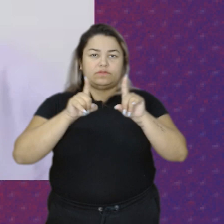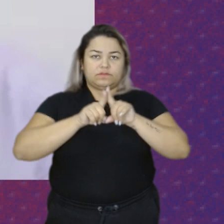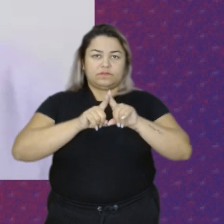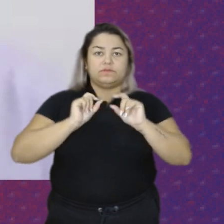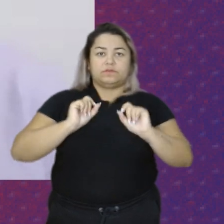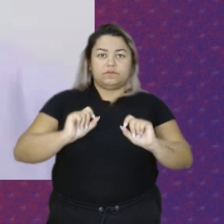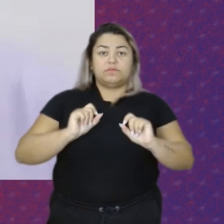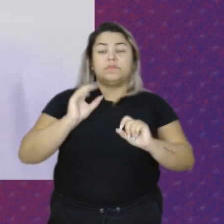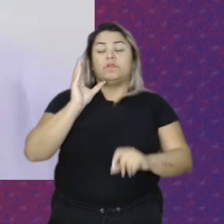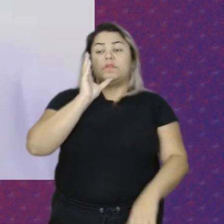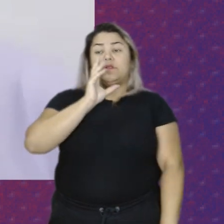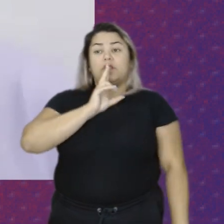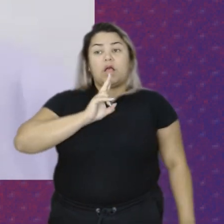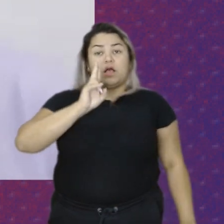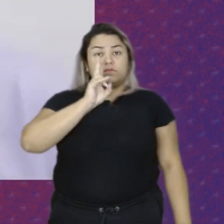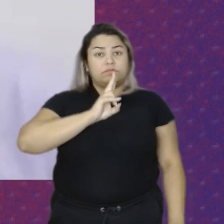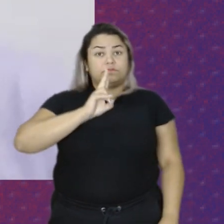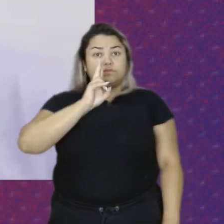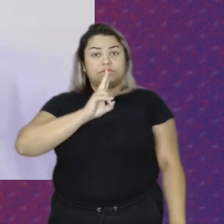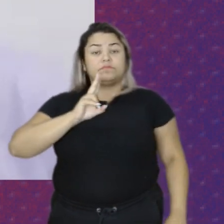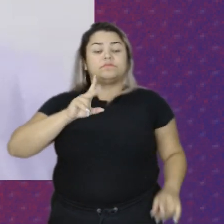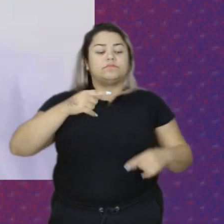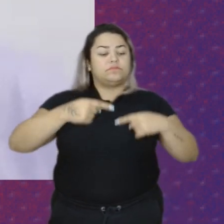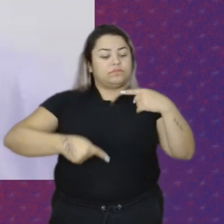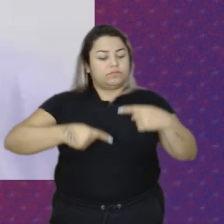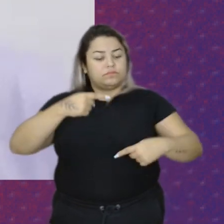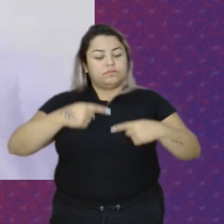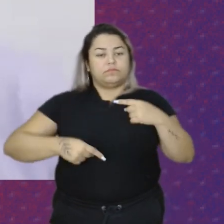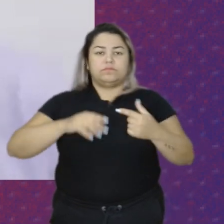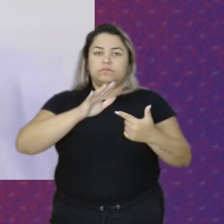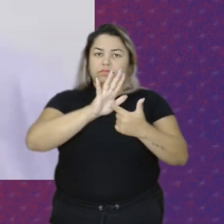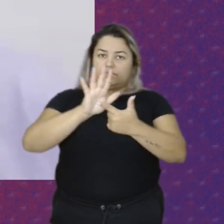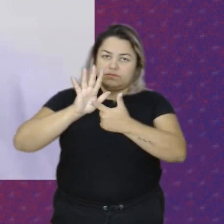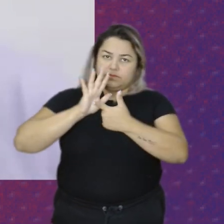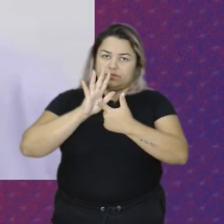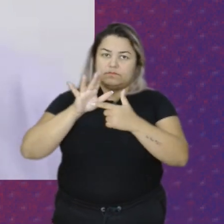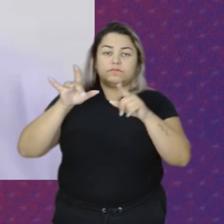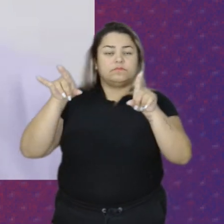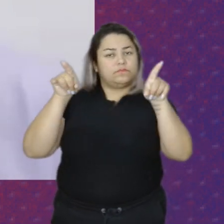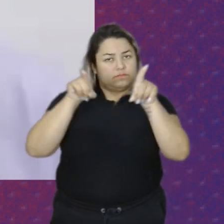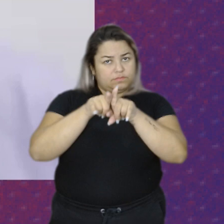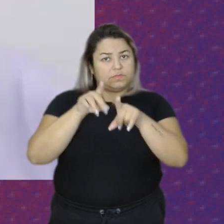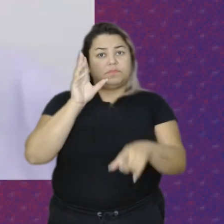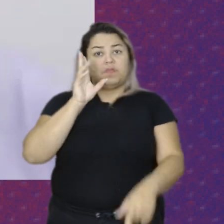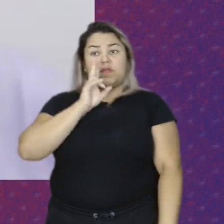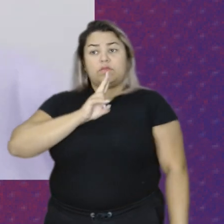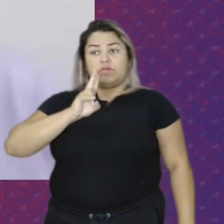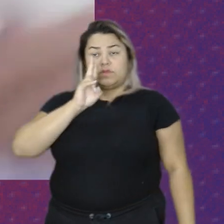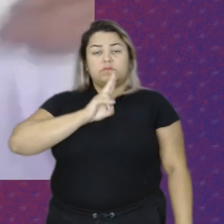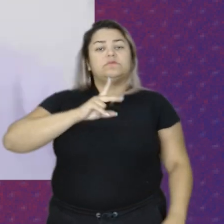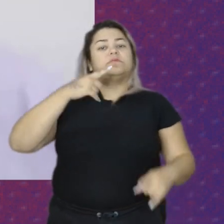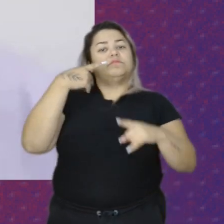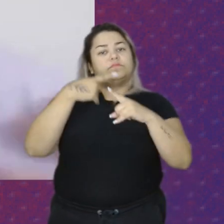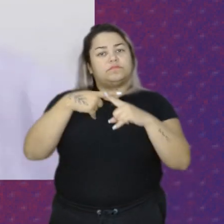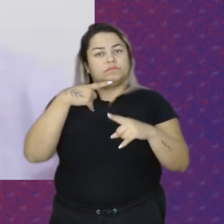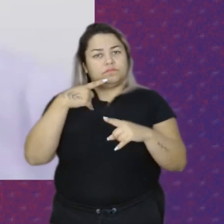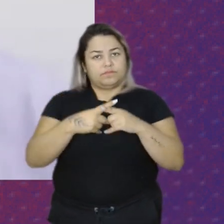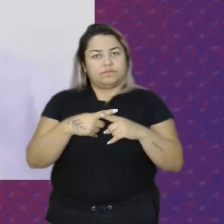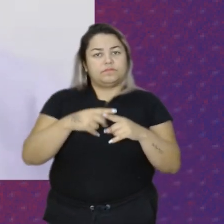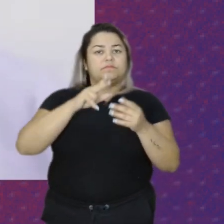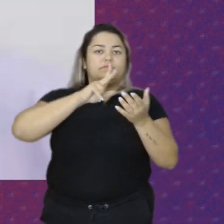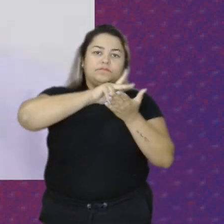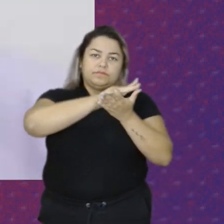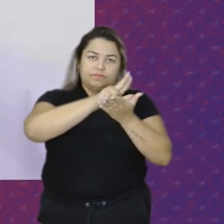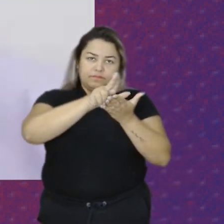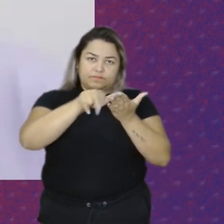pela urgência da política pública ali apresentada. E ela é urgente porque, dentro das